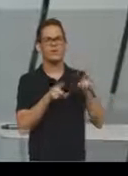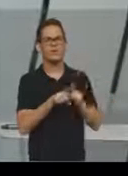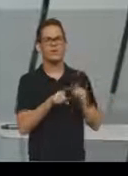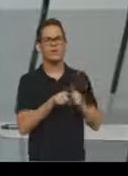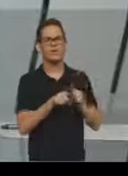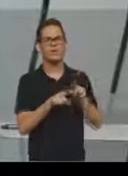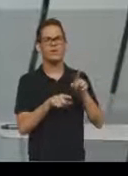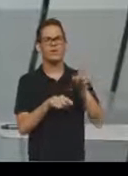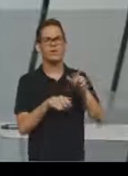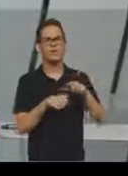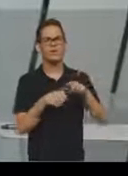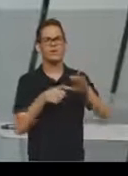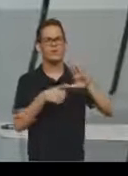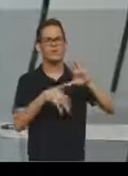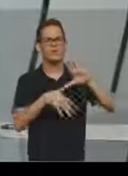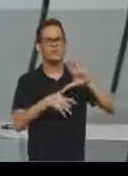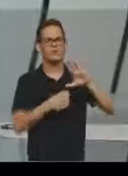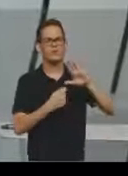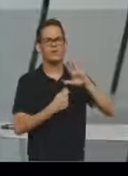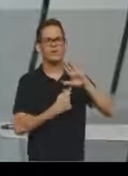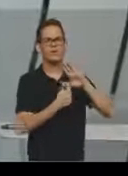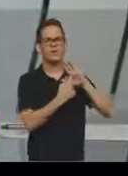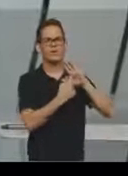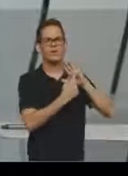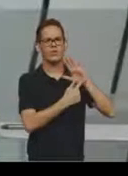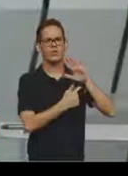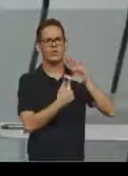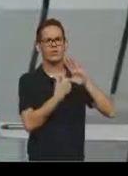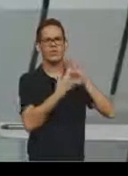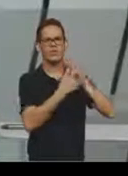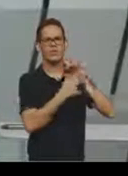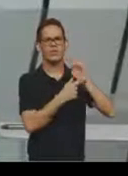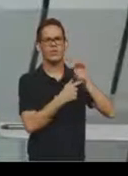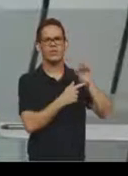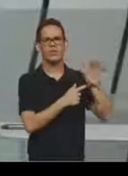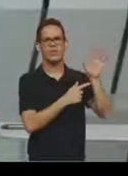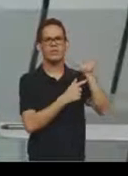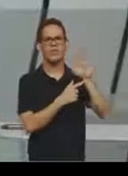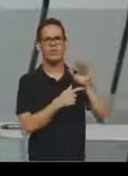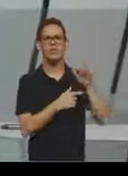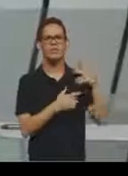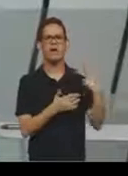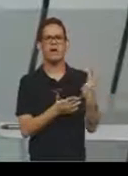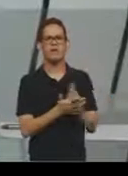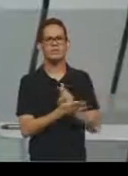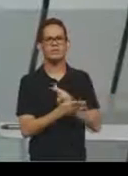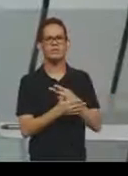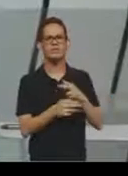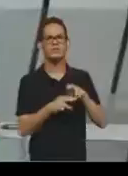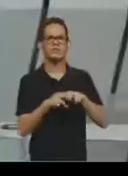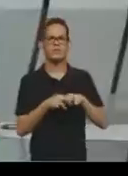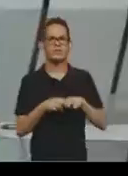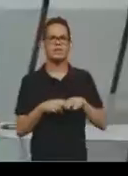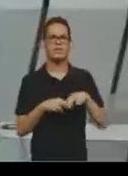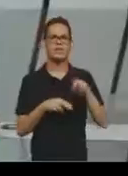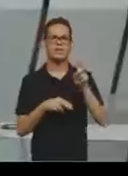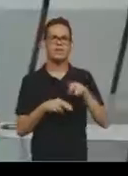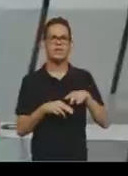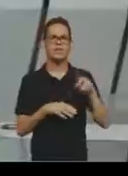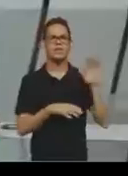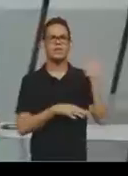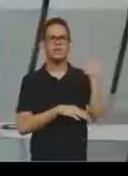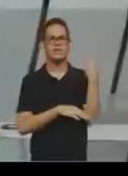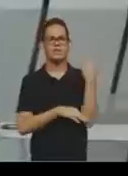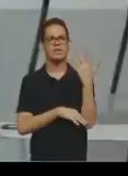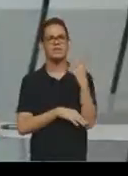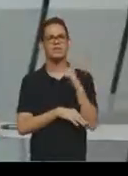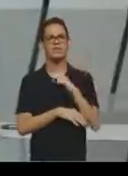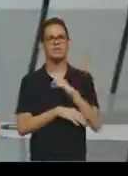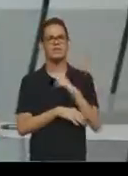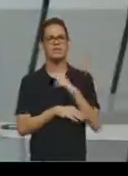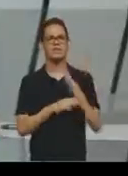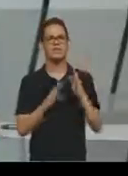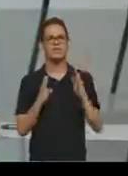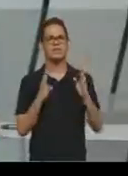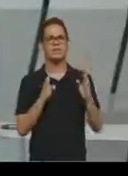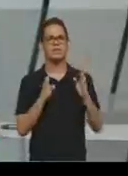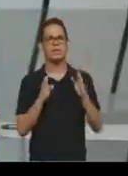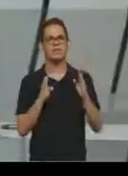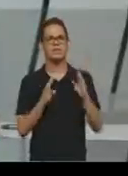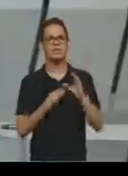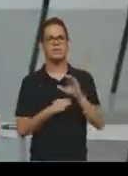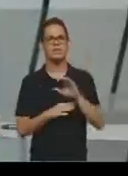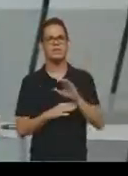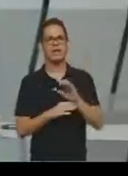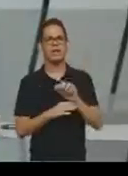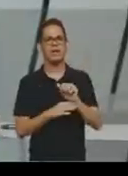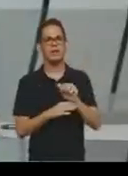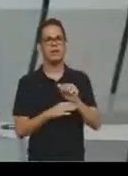Europa, foram formados devido, então, a essas florestas de pteridófitas que nós tínhamos no período